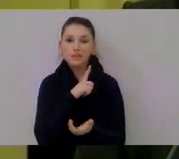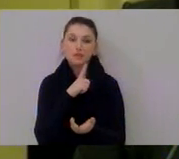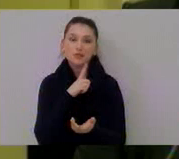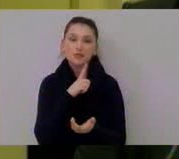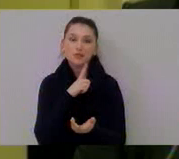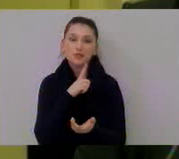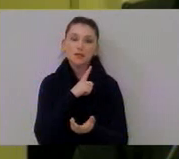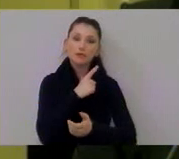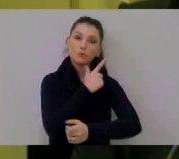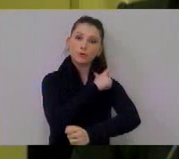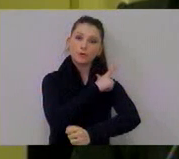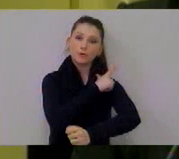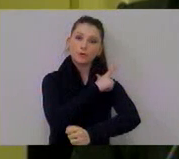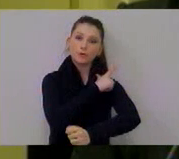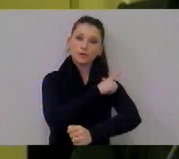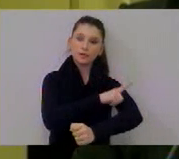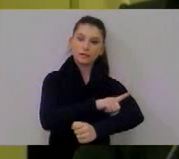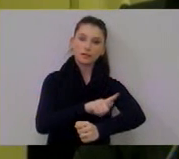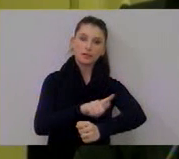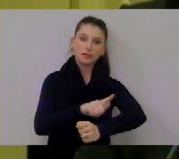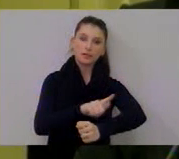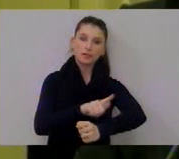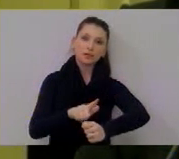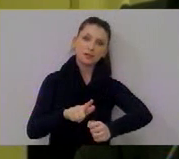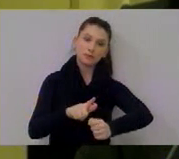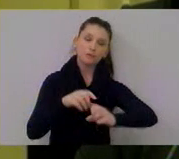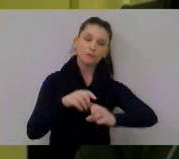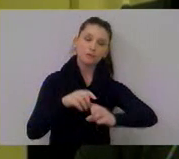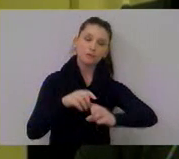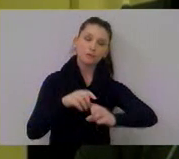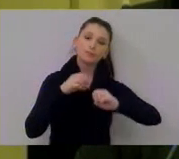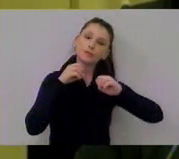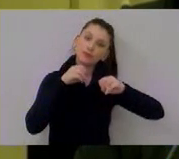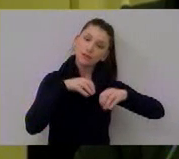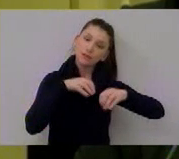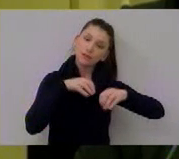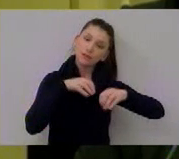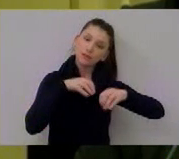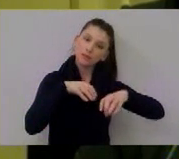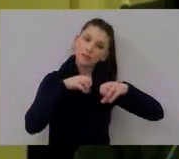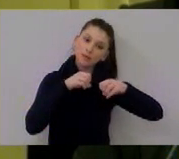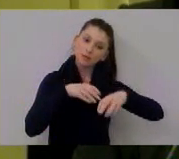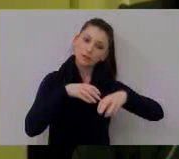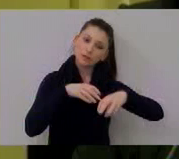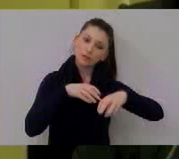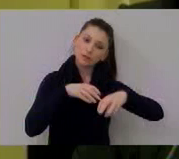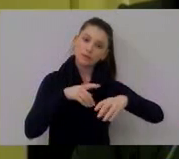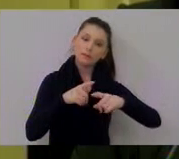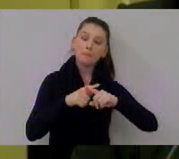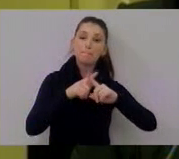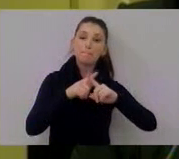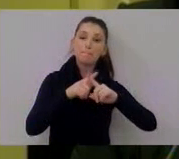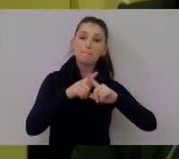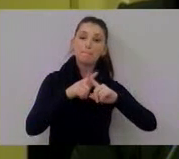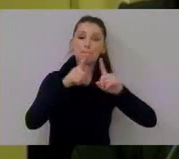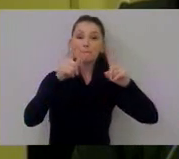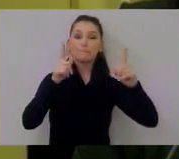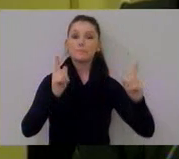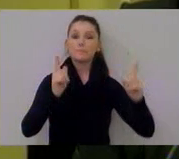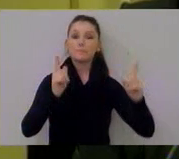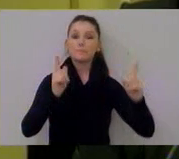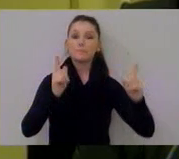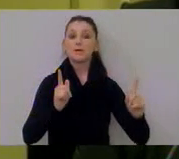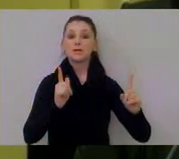Mas porém, por trás dessa palavra educação, a gente tem uma